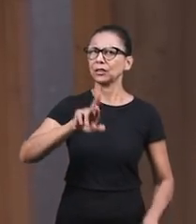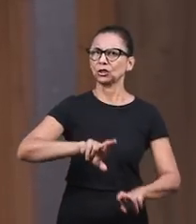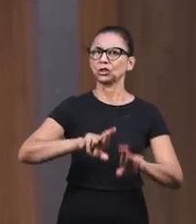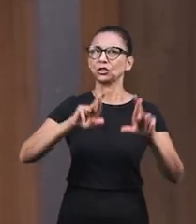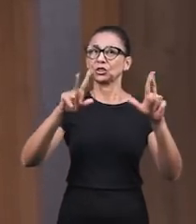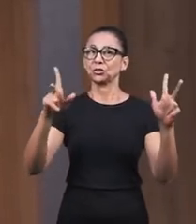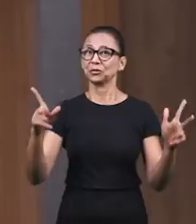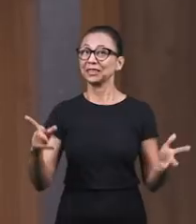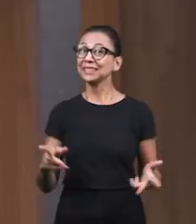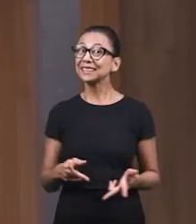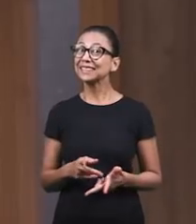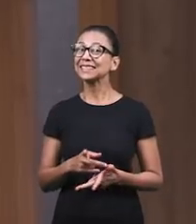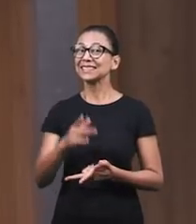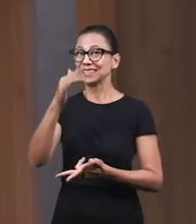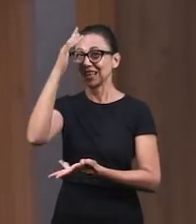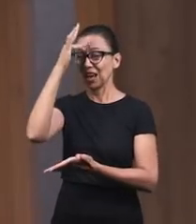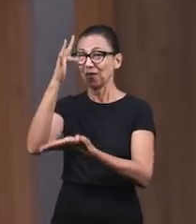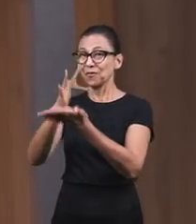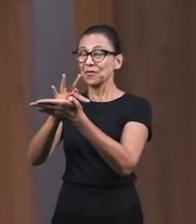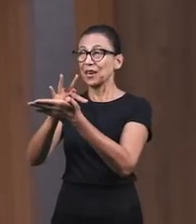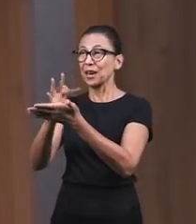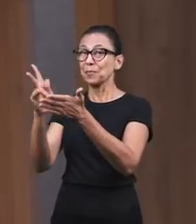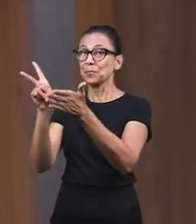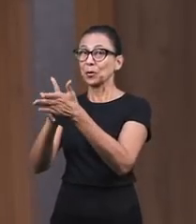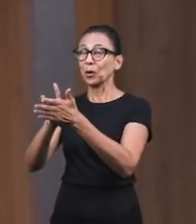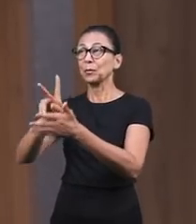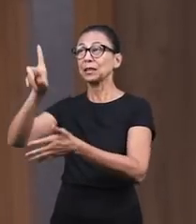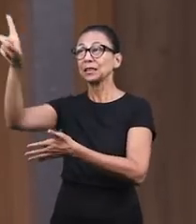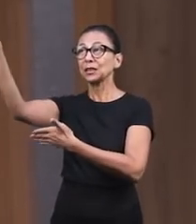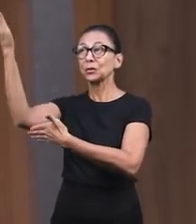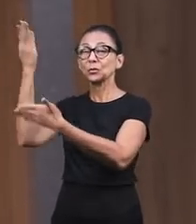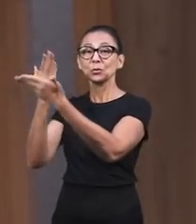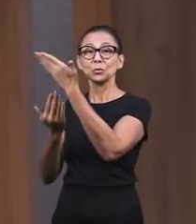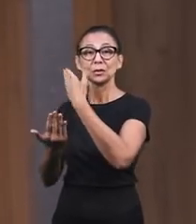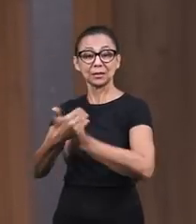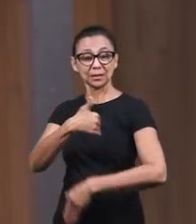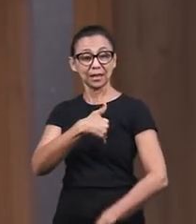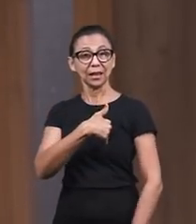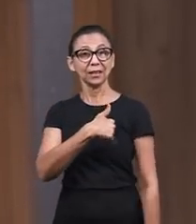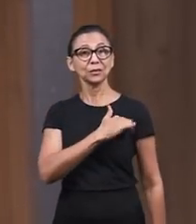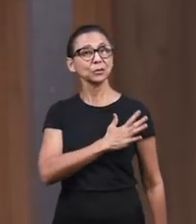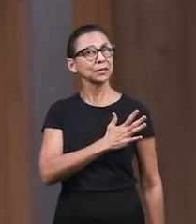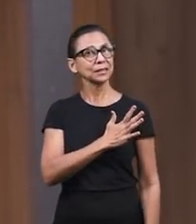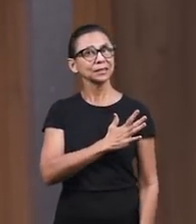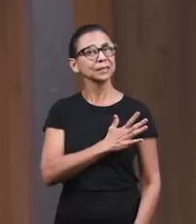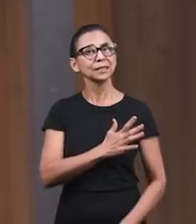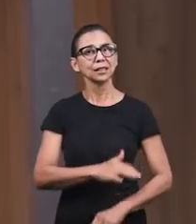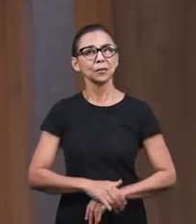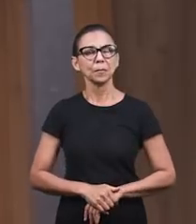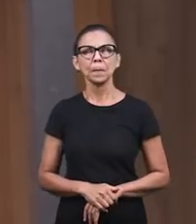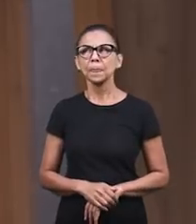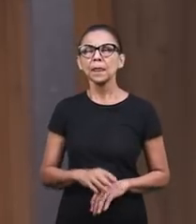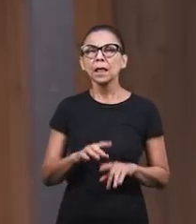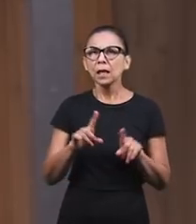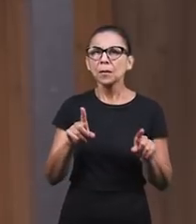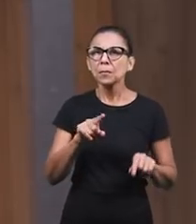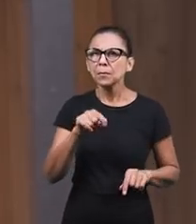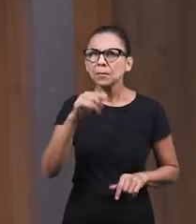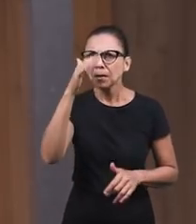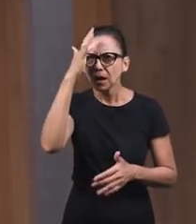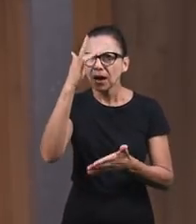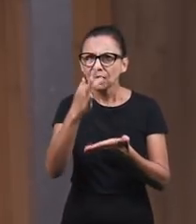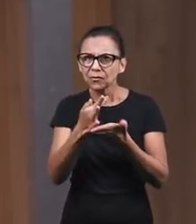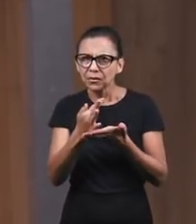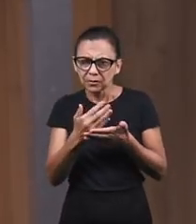a fé que vem da eternidade. Essa fé que nós temos que guardar no nosso coração. Mas é guardar e ficar